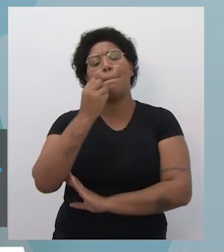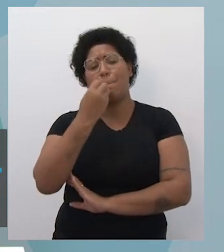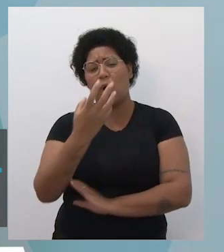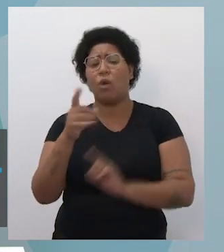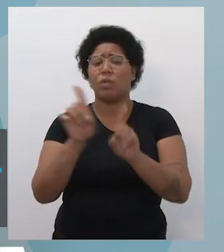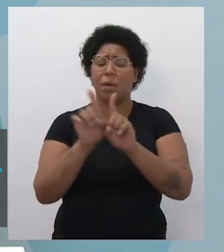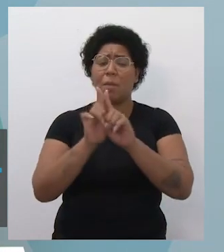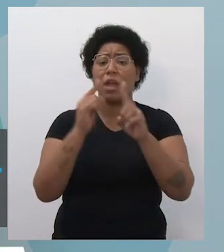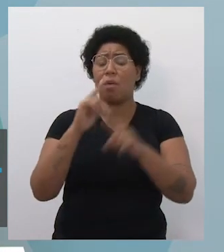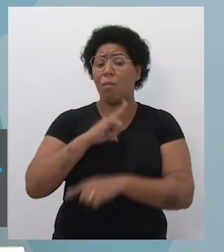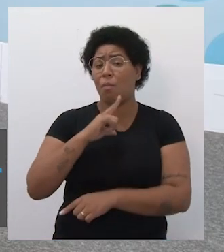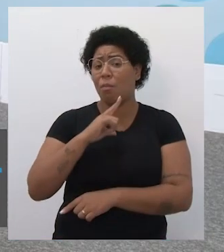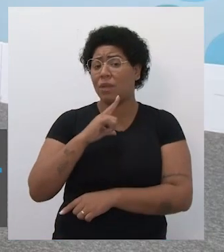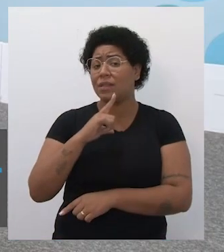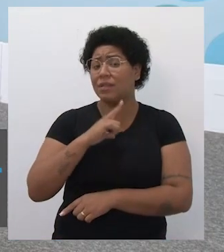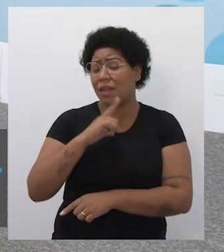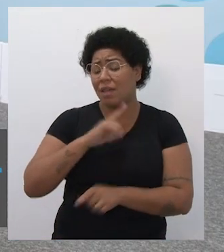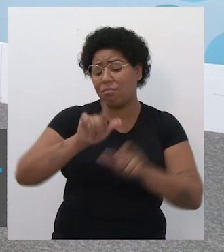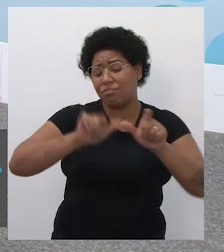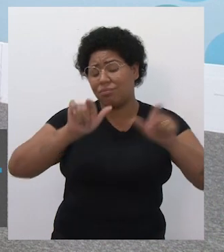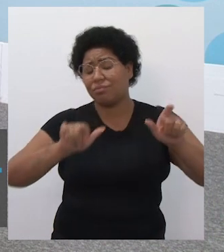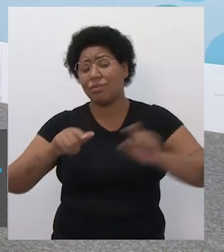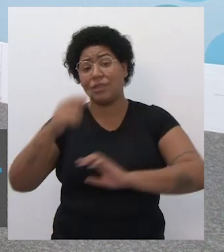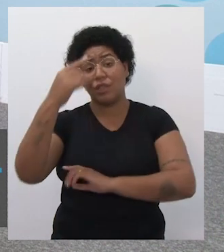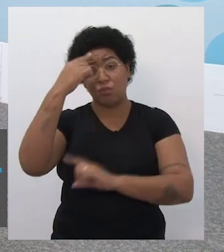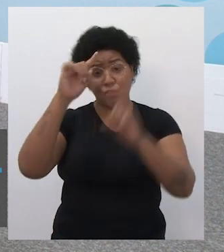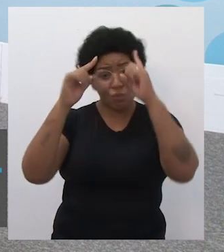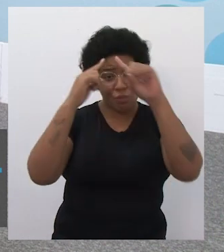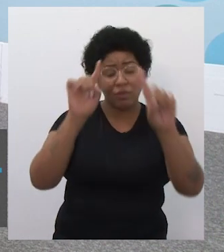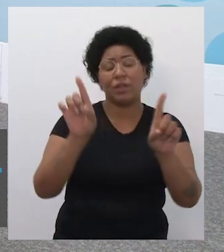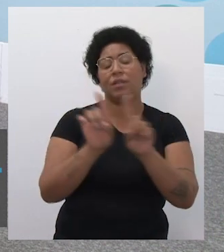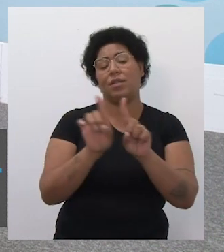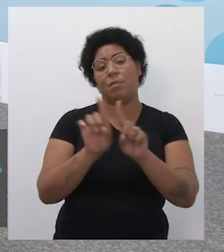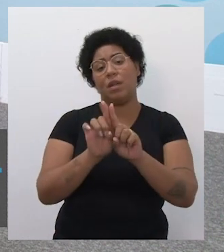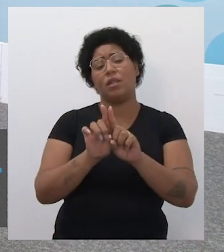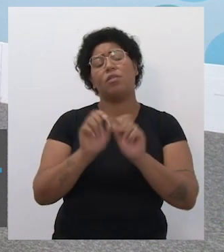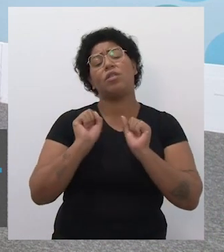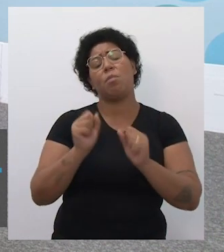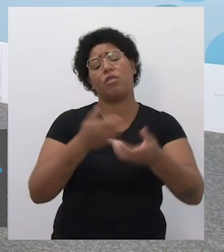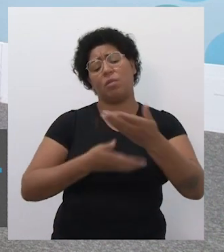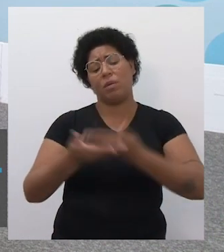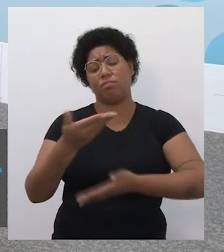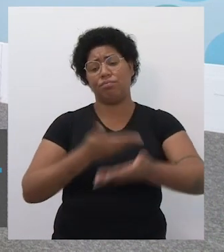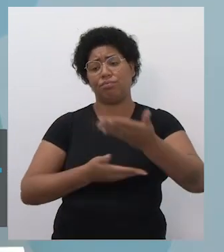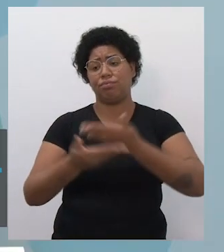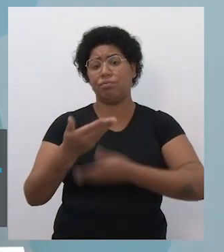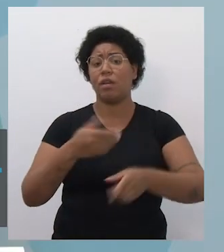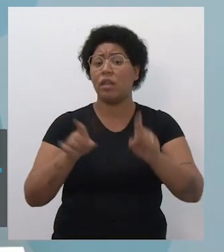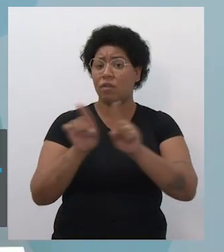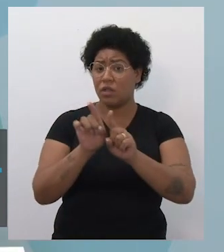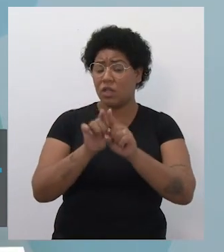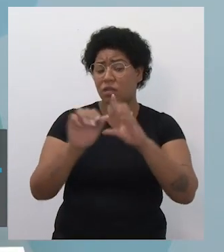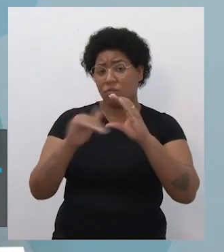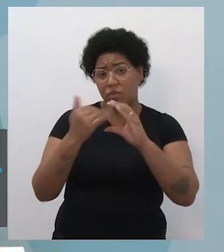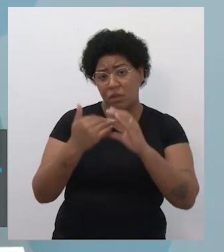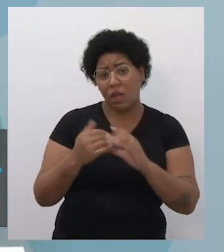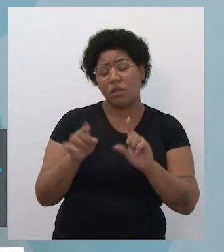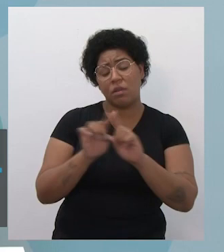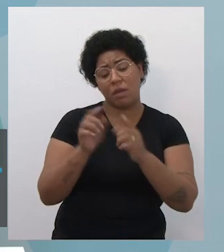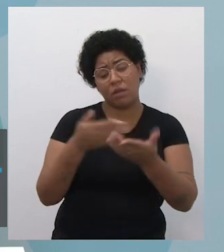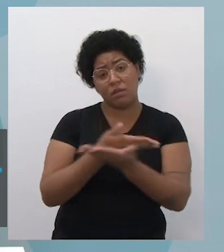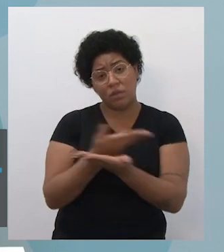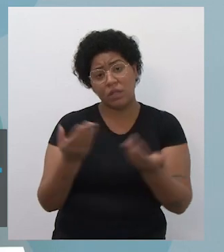consiga, né, dentro da nossa pauta, a gente tiver um tempinho, a gente pode sim conversar, e vocês podem conversar entre vocês também, porque